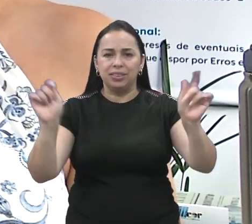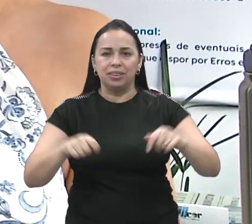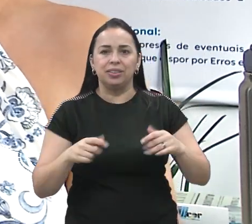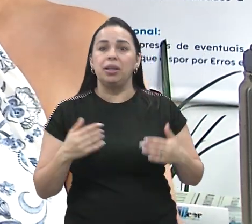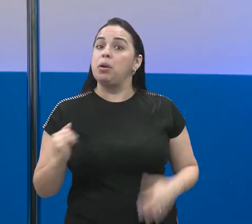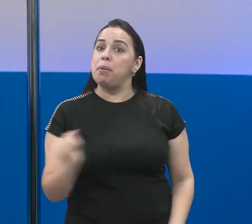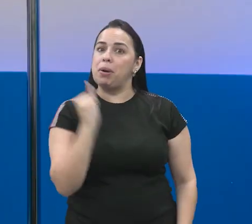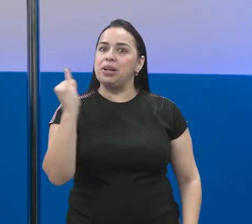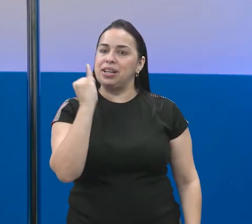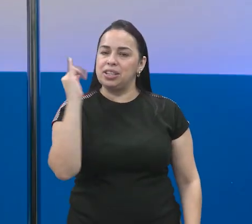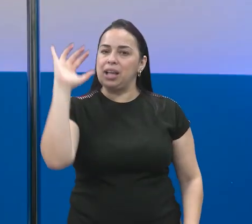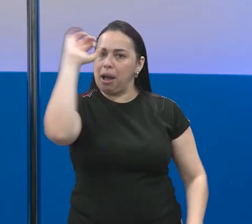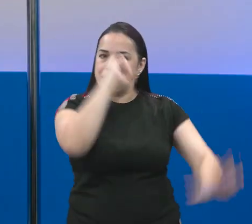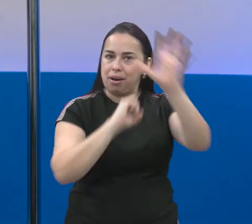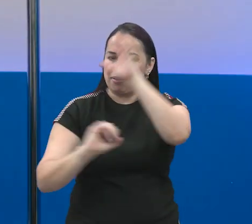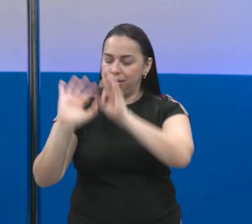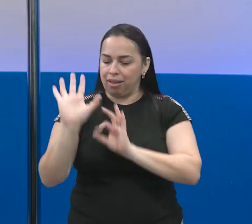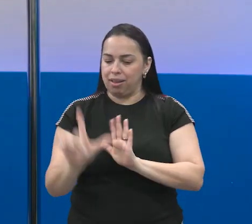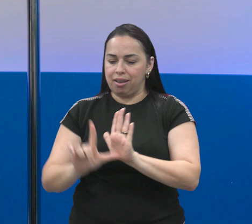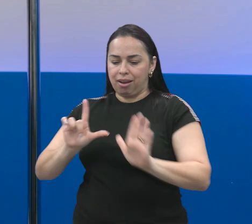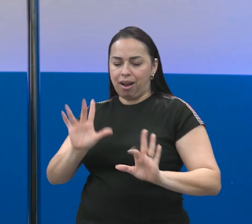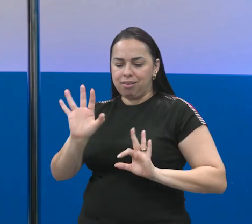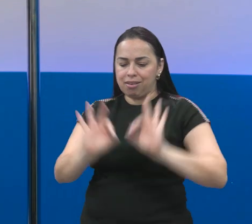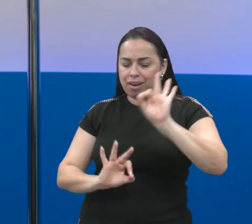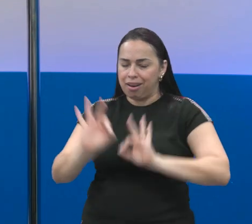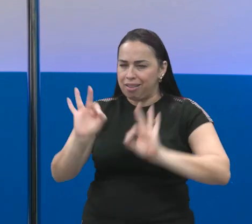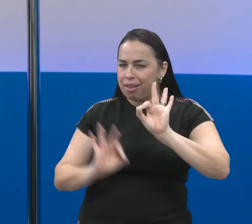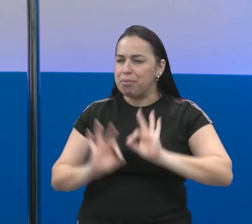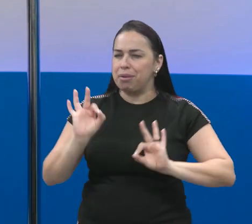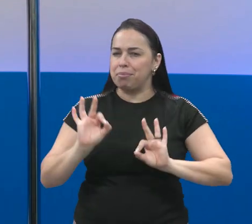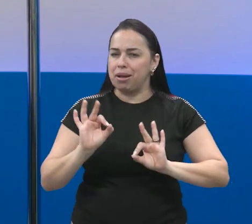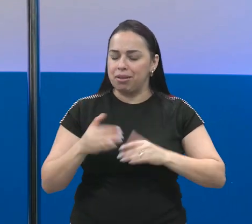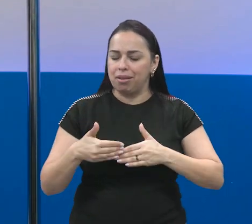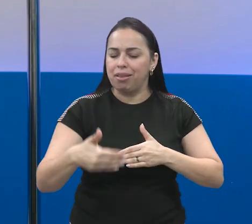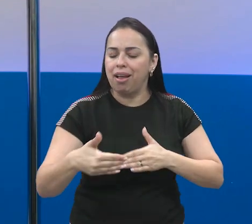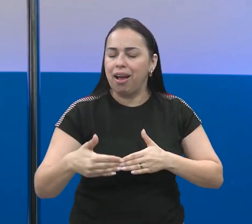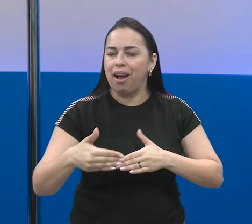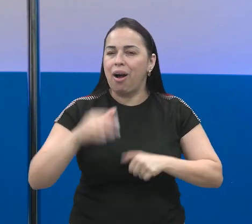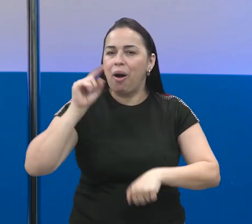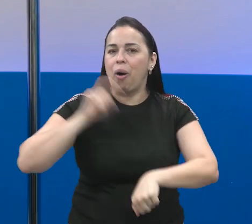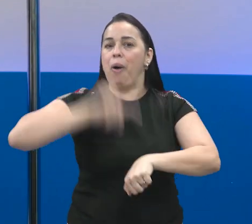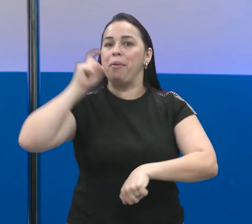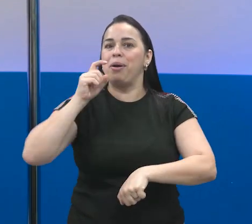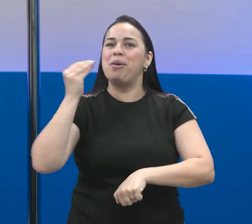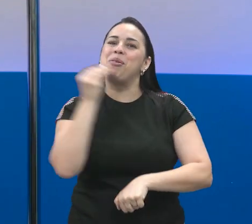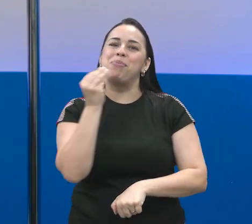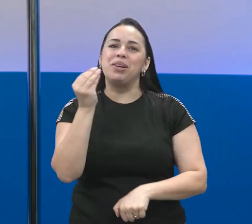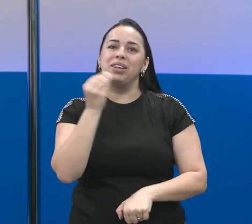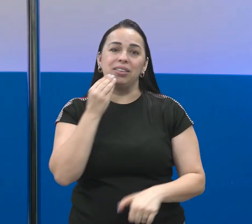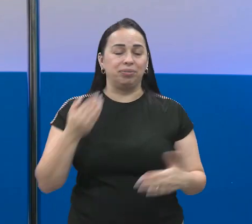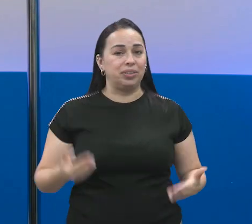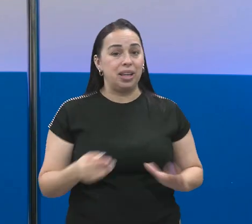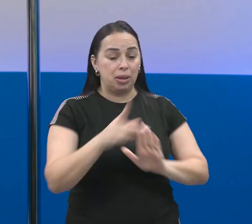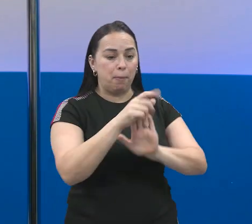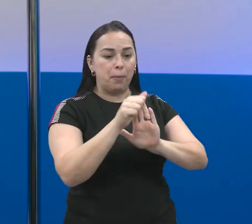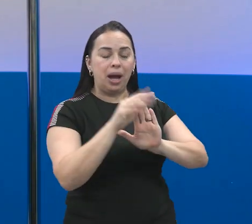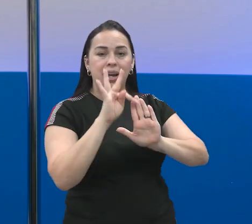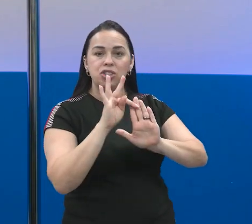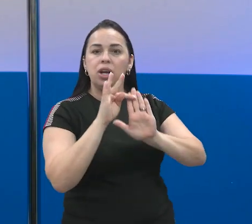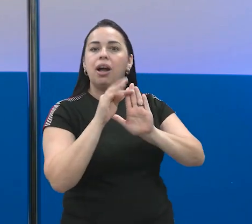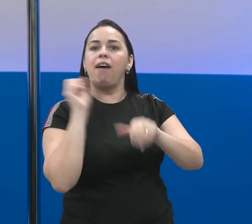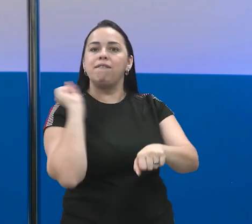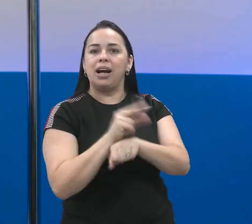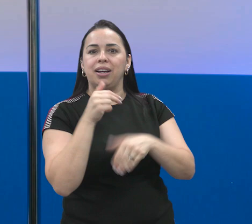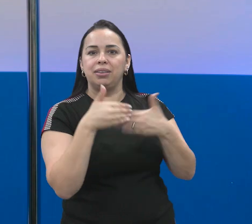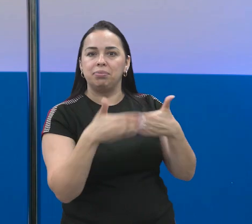fazer diferença. É isso, o importante é estar atualizado e se preparar para quando a oportunidade aparecer, né? E hoje o